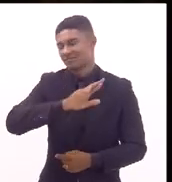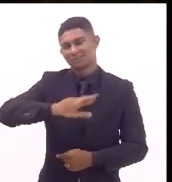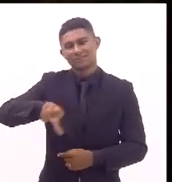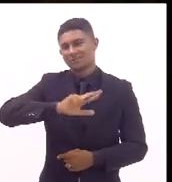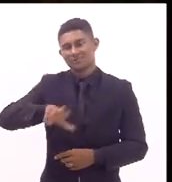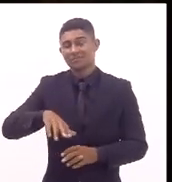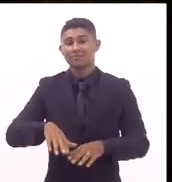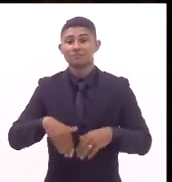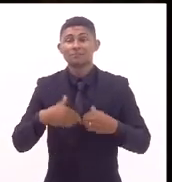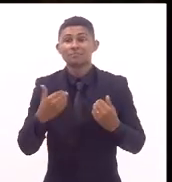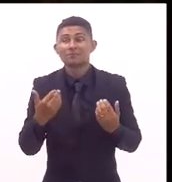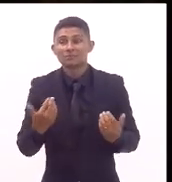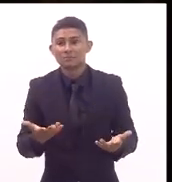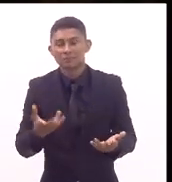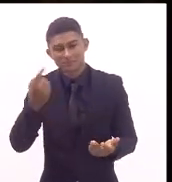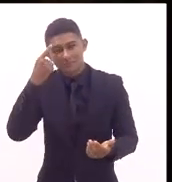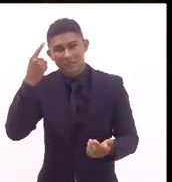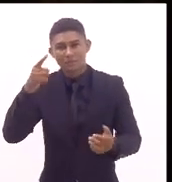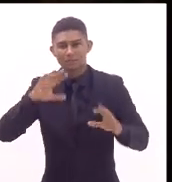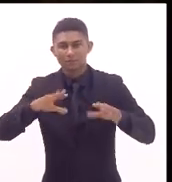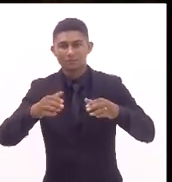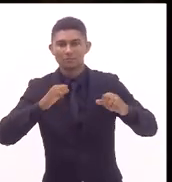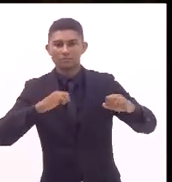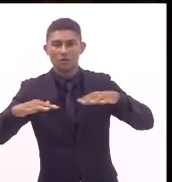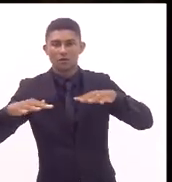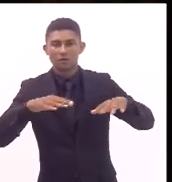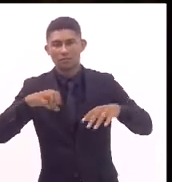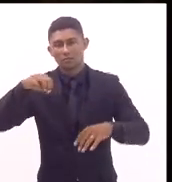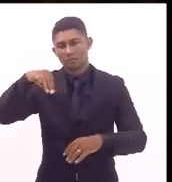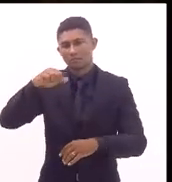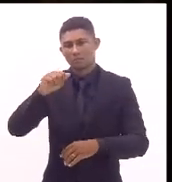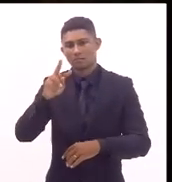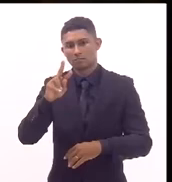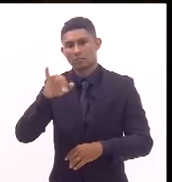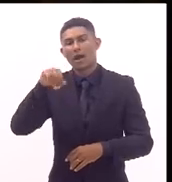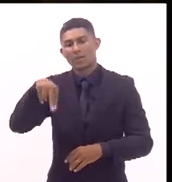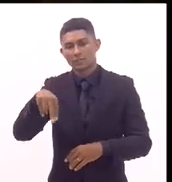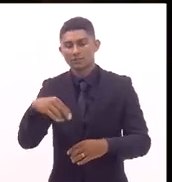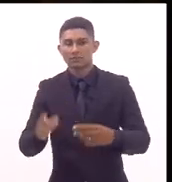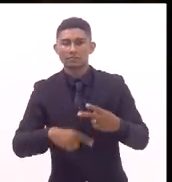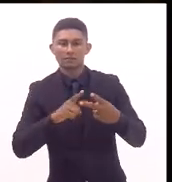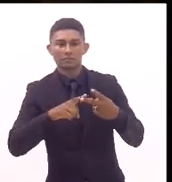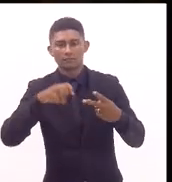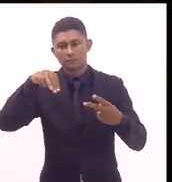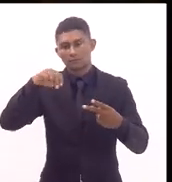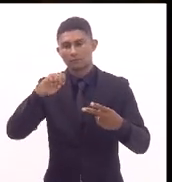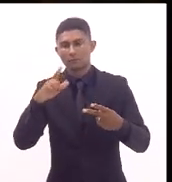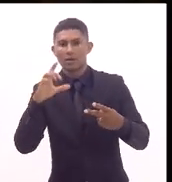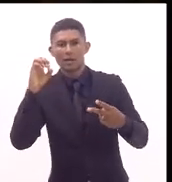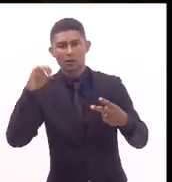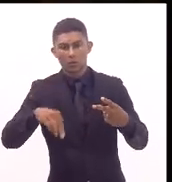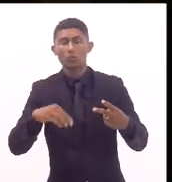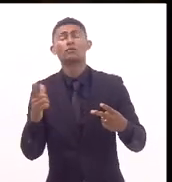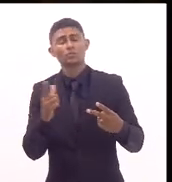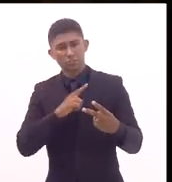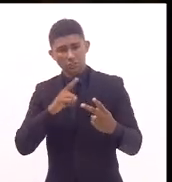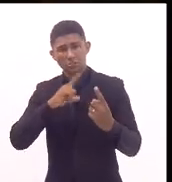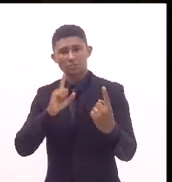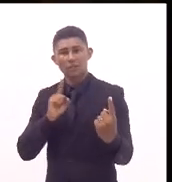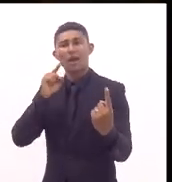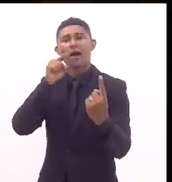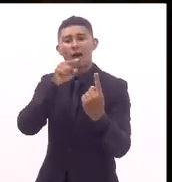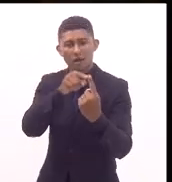movimento desde morta no pé Tinga mal com essa nós temos referências e de bom do